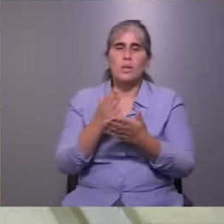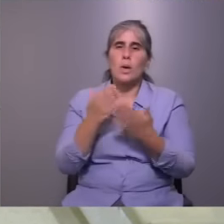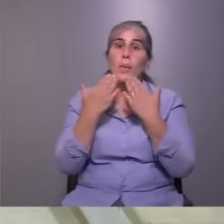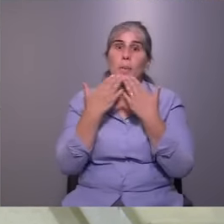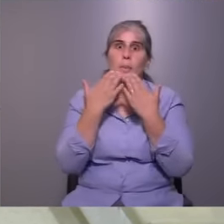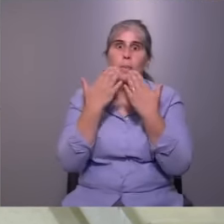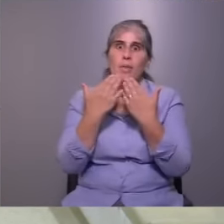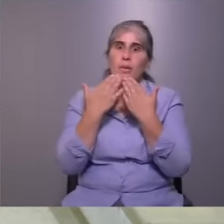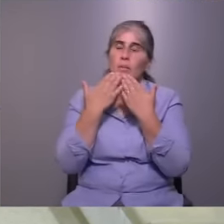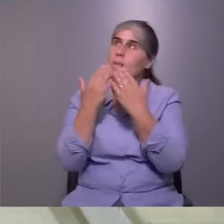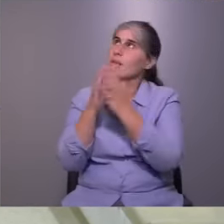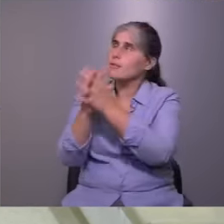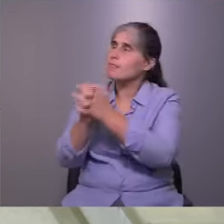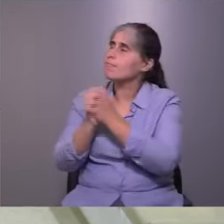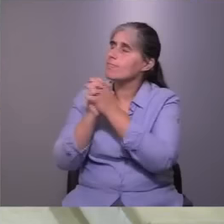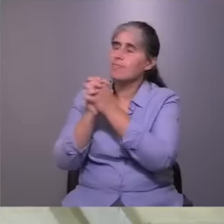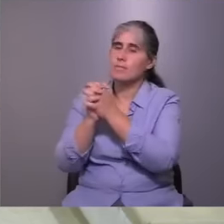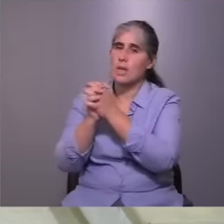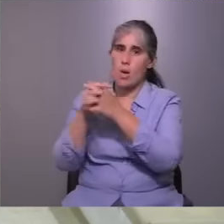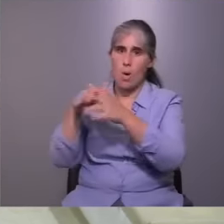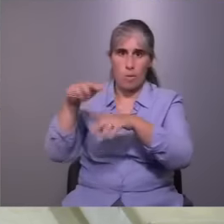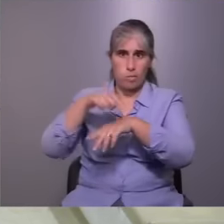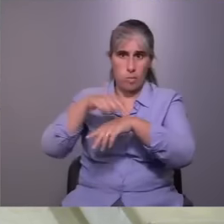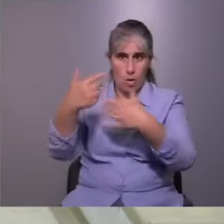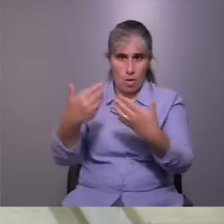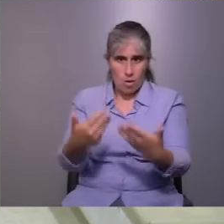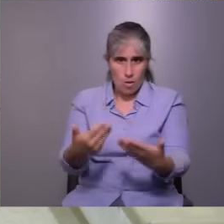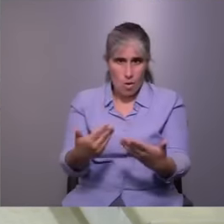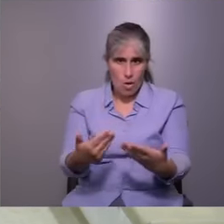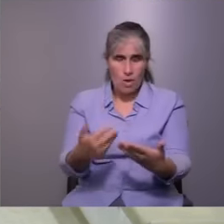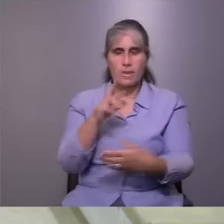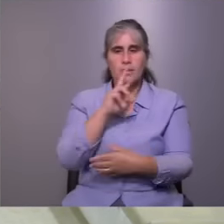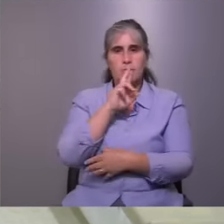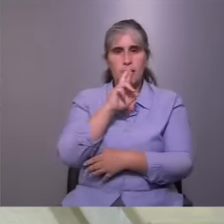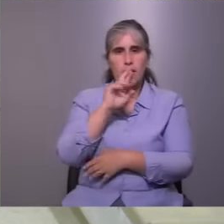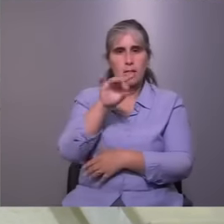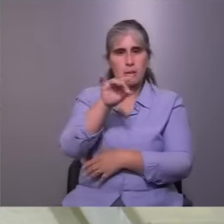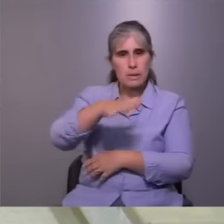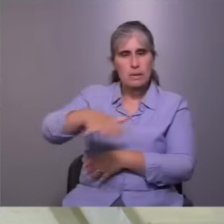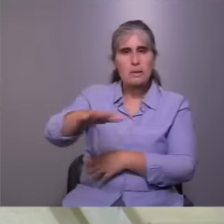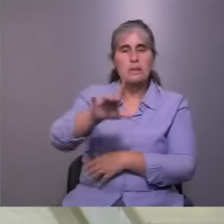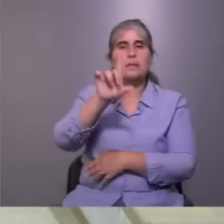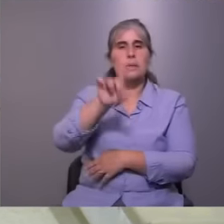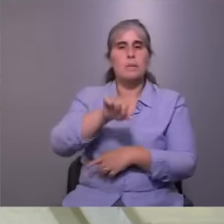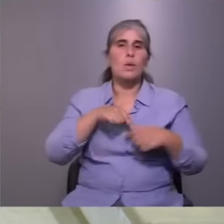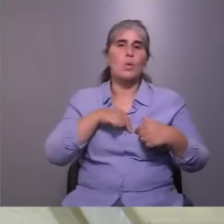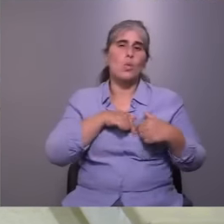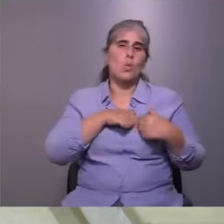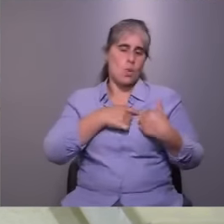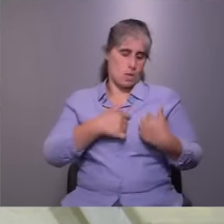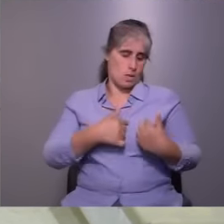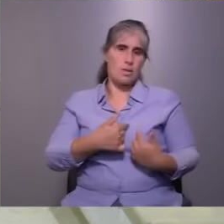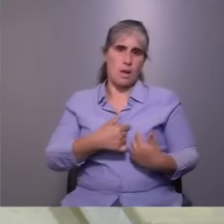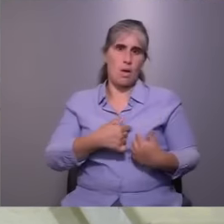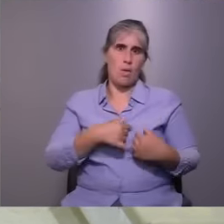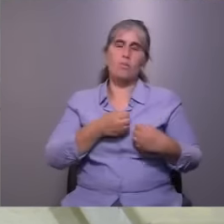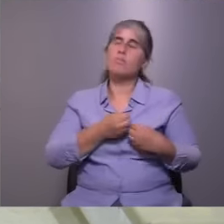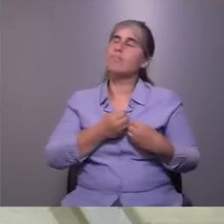bens. Pedimos-lhe, não apenas com os lábios, mas sobretudo, aqui nesta hora, na Cova da